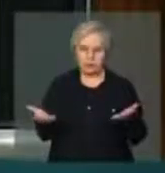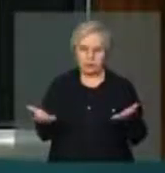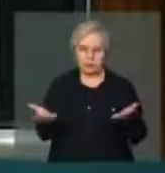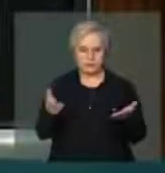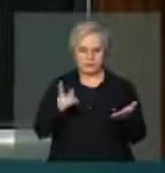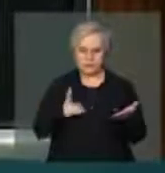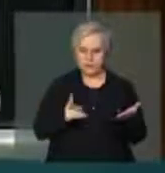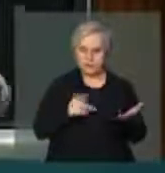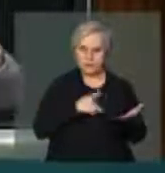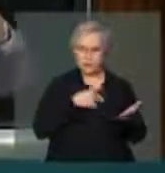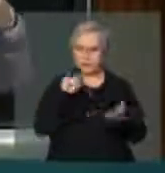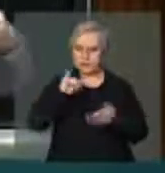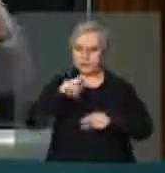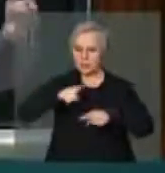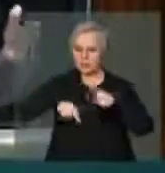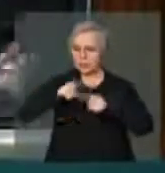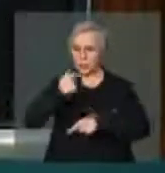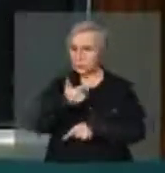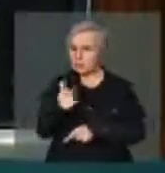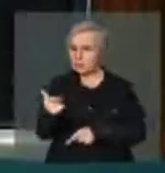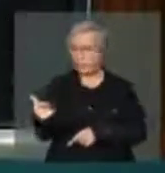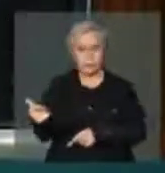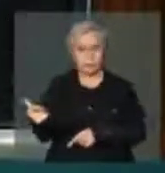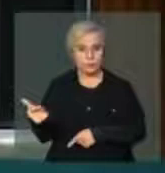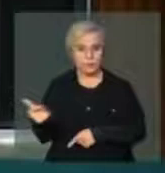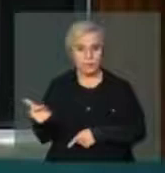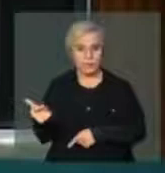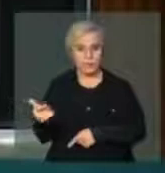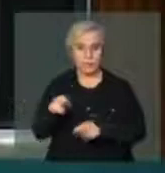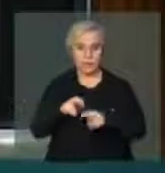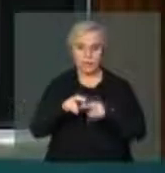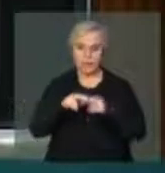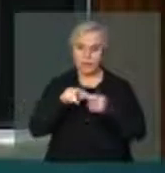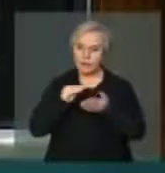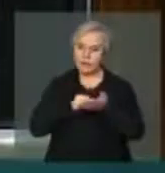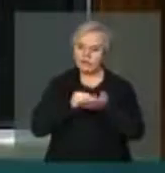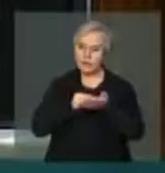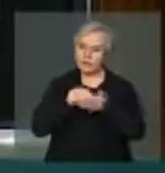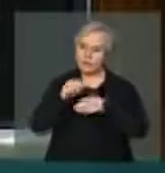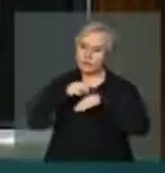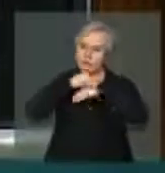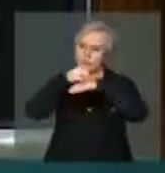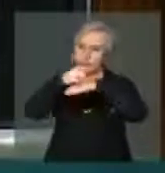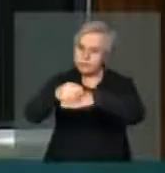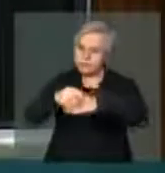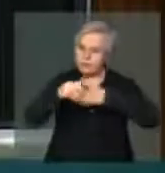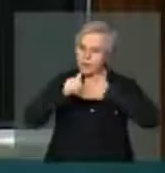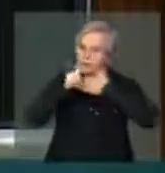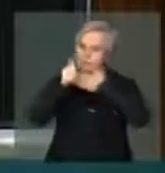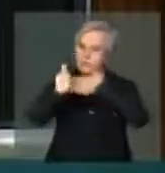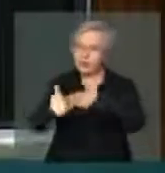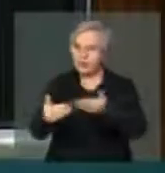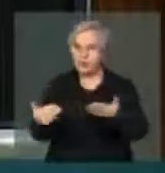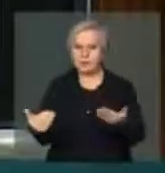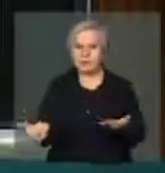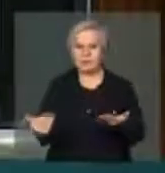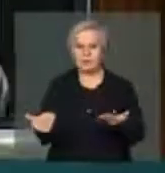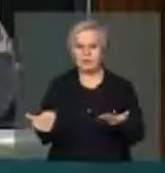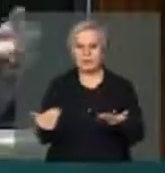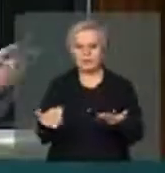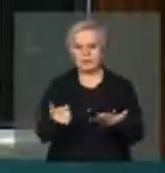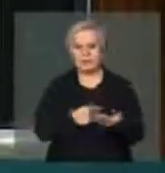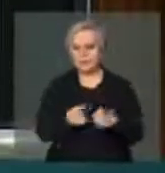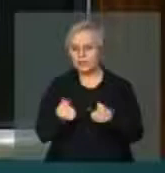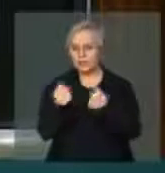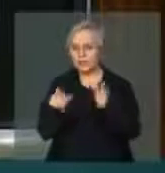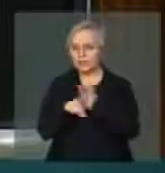vai deixar de acontecer se não se investir 20 e poucos milhões de reais lá em Petrolina,